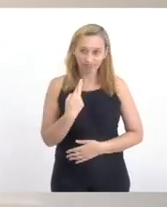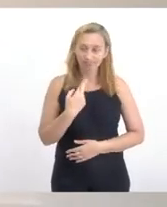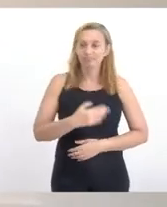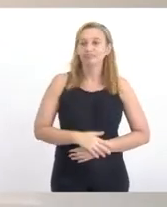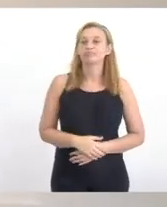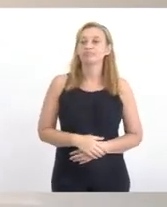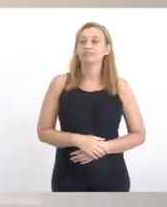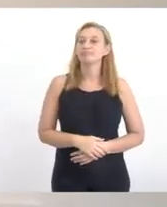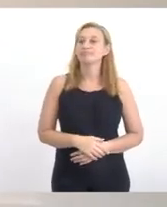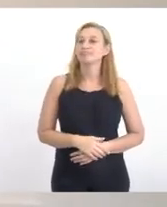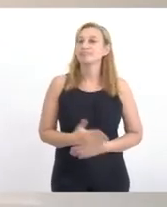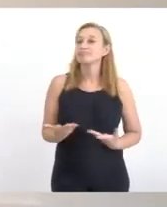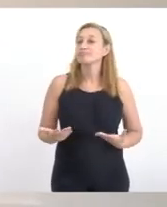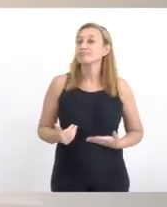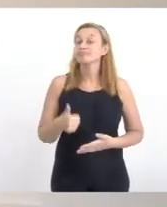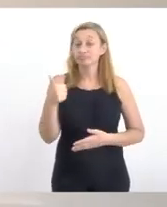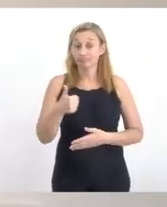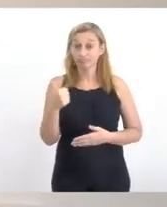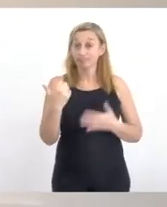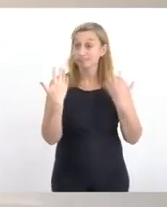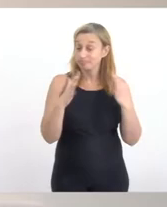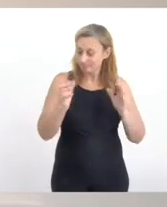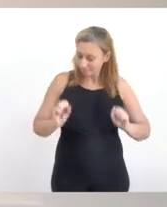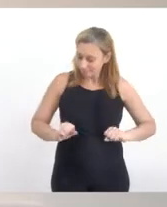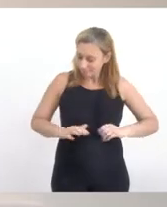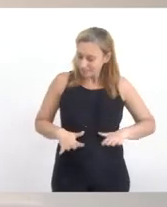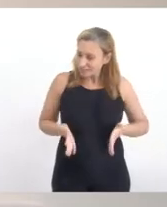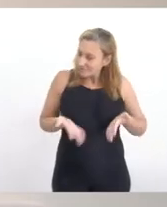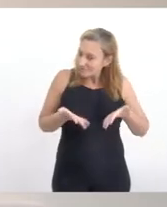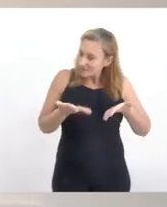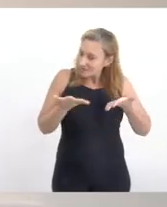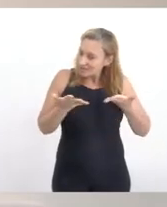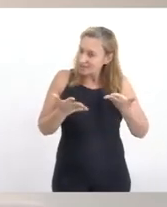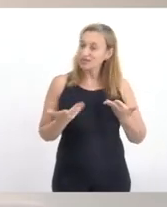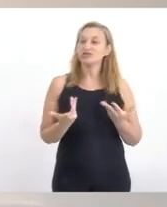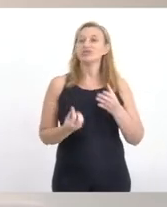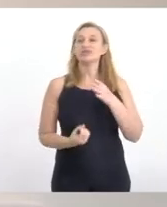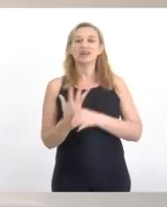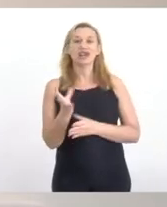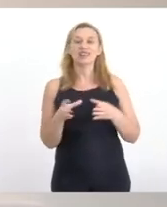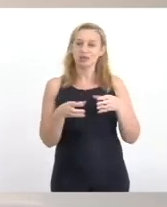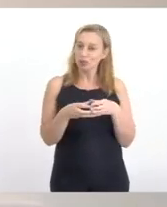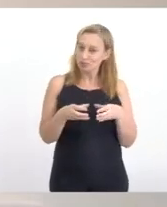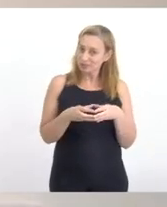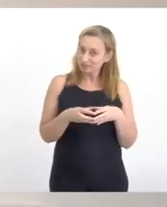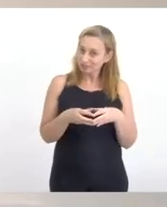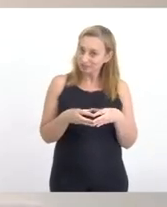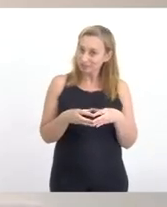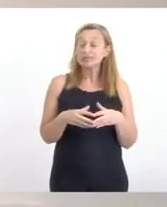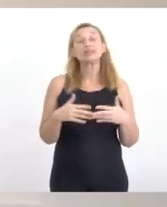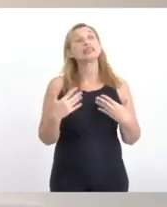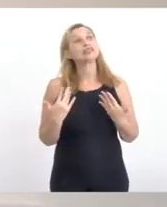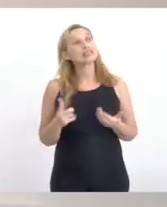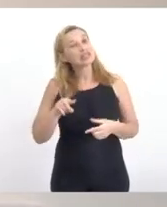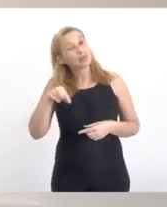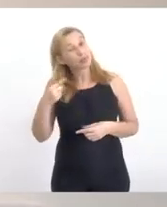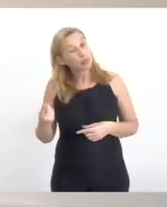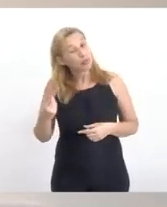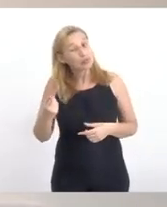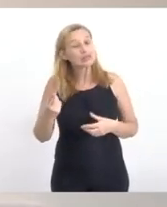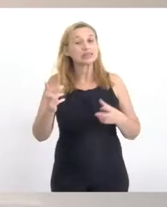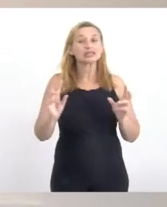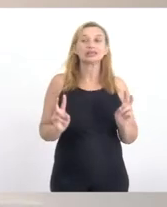Souza né por essa primeiro saudar pela iniciativa de construir essa comissão né e depois